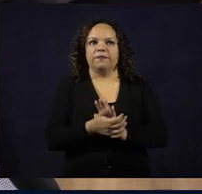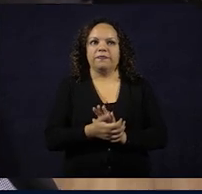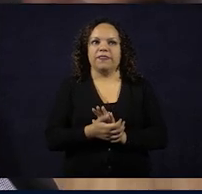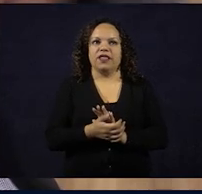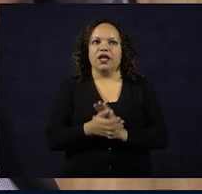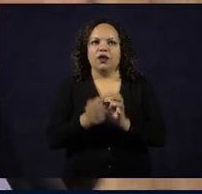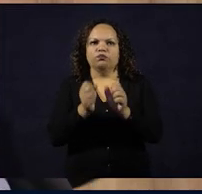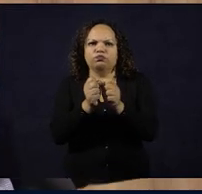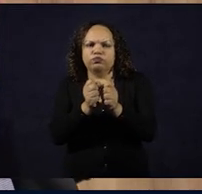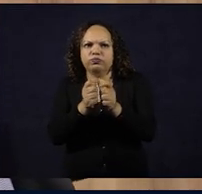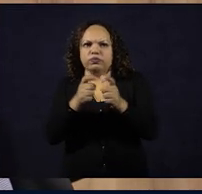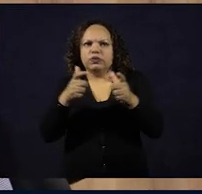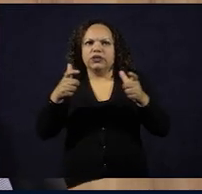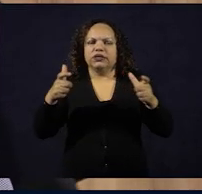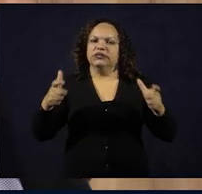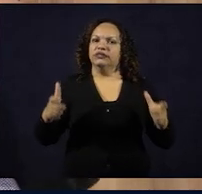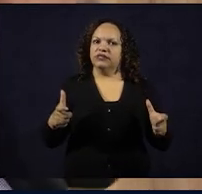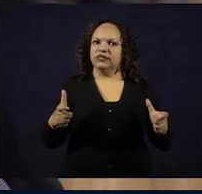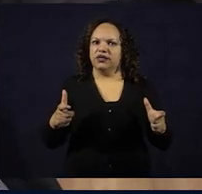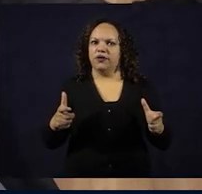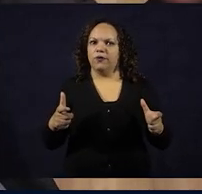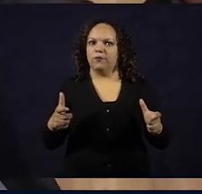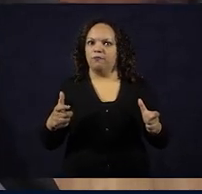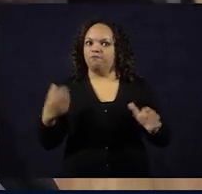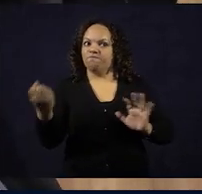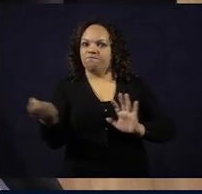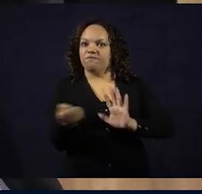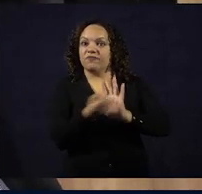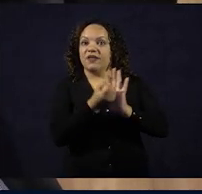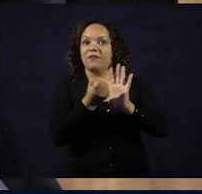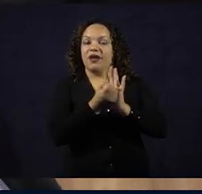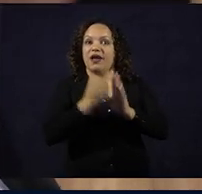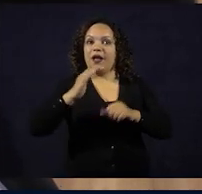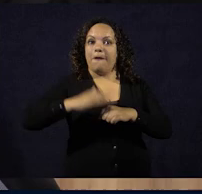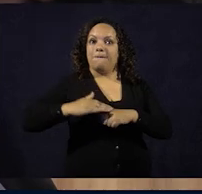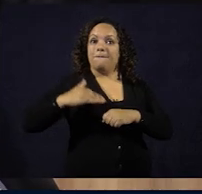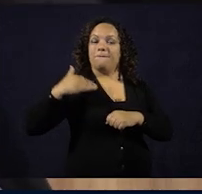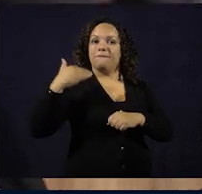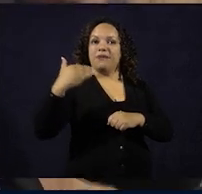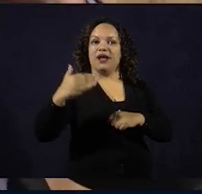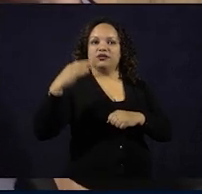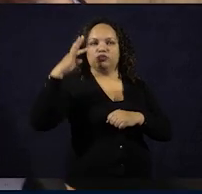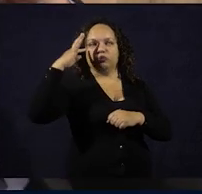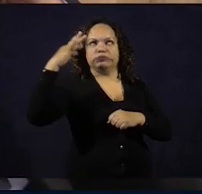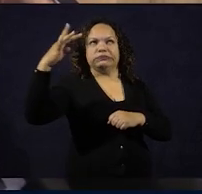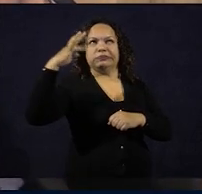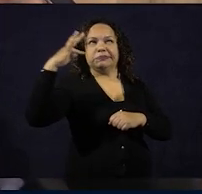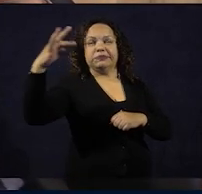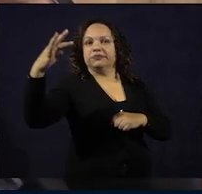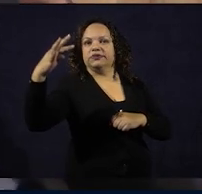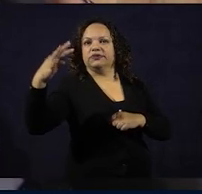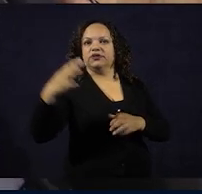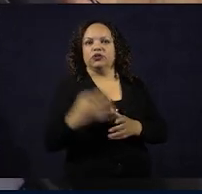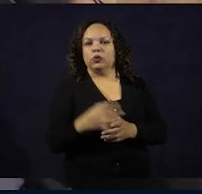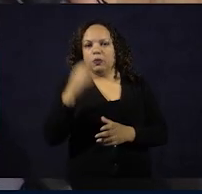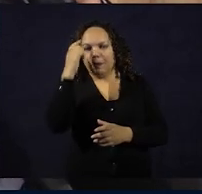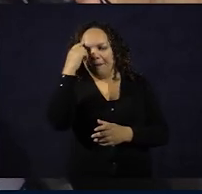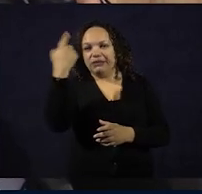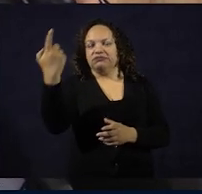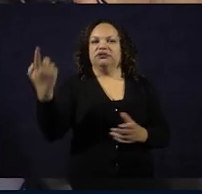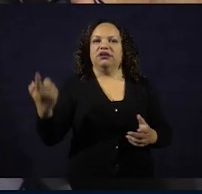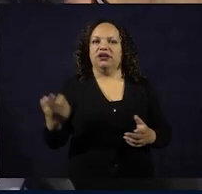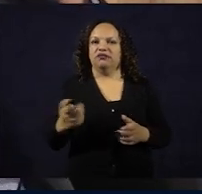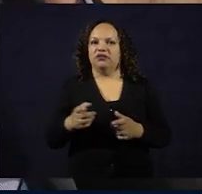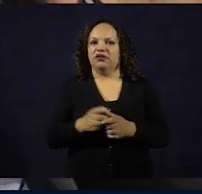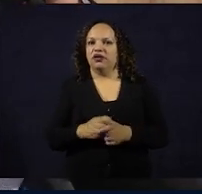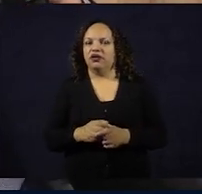cresceu muito a nossa marca mais do que a gente imaginava te dá uma propaganda gratuita muito forte tá então você